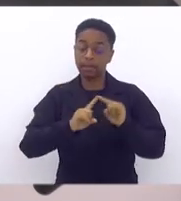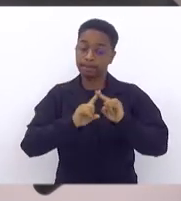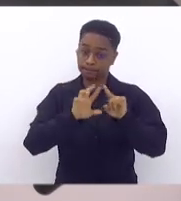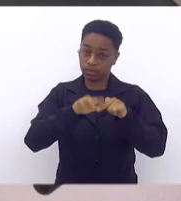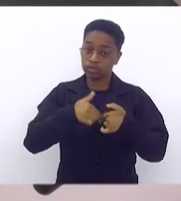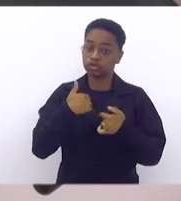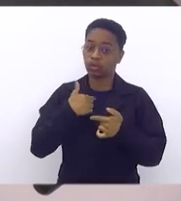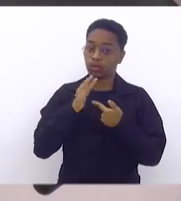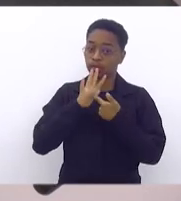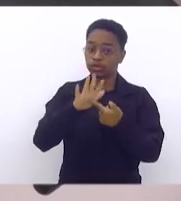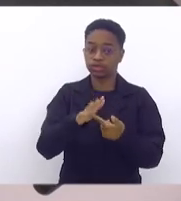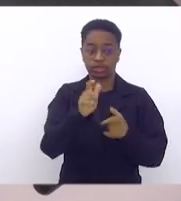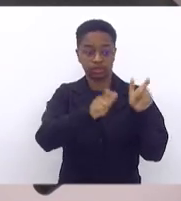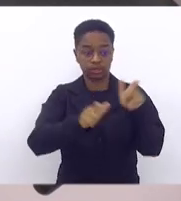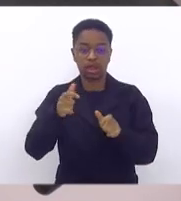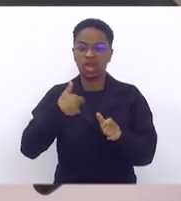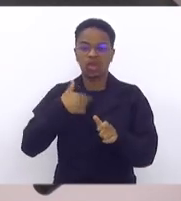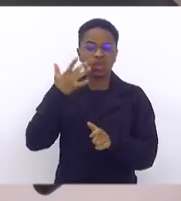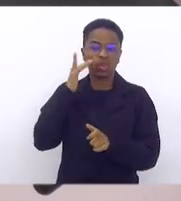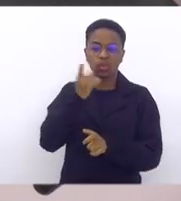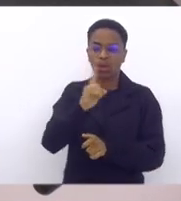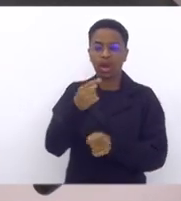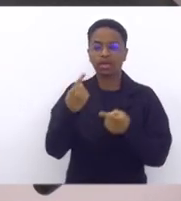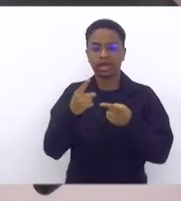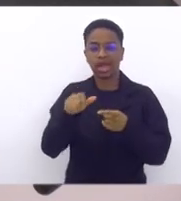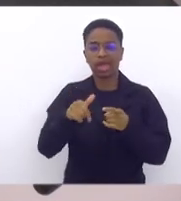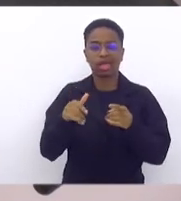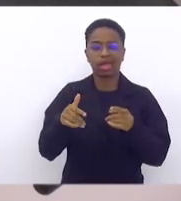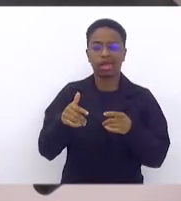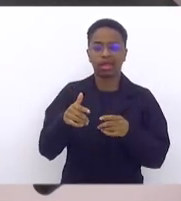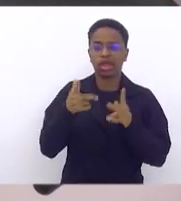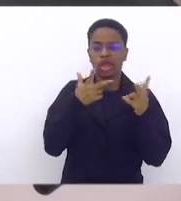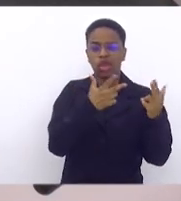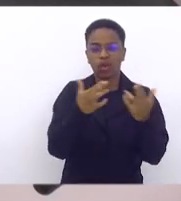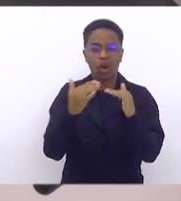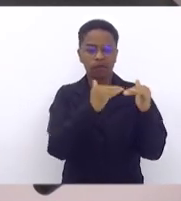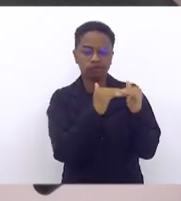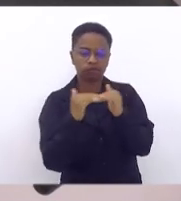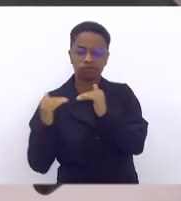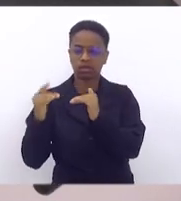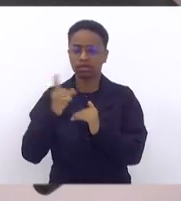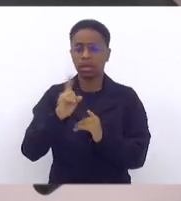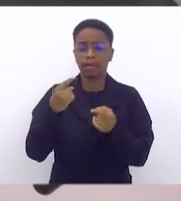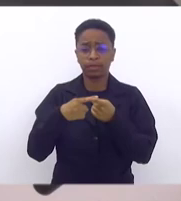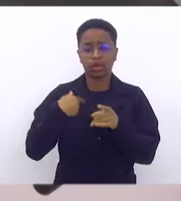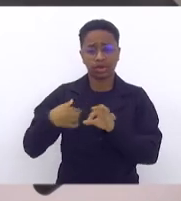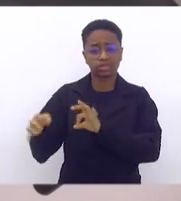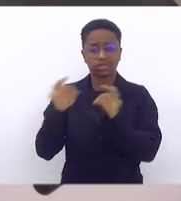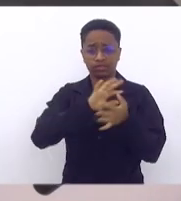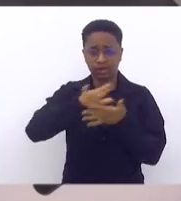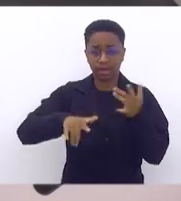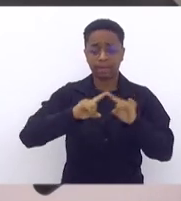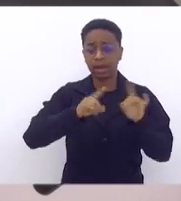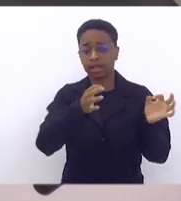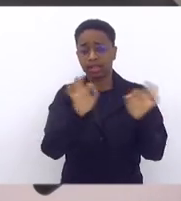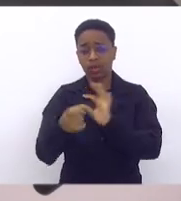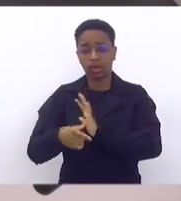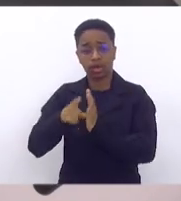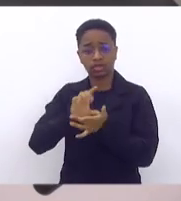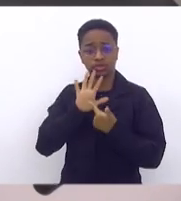E eu não acho que foi mais do mesmo, porque eu assisti várias das falas aqui, e eu acho que nenhuma tinha trazido até